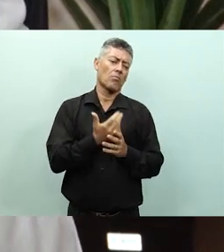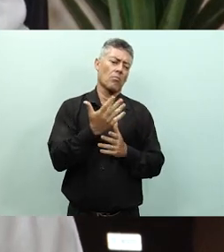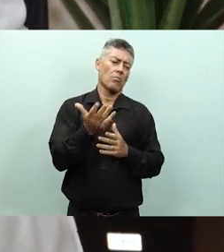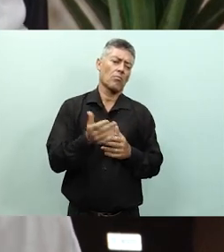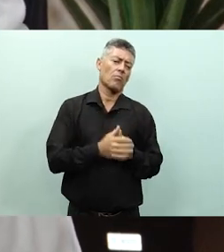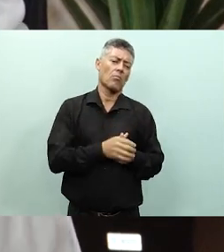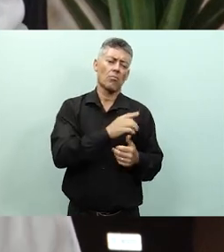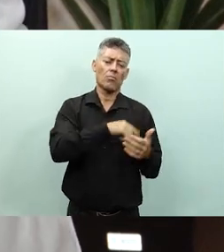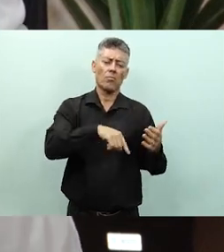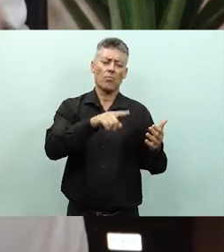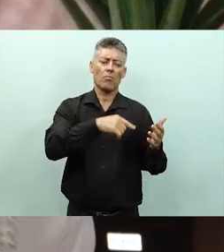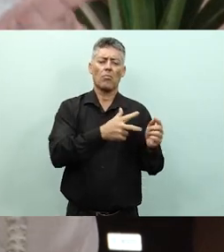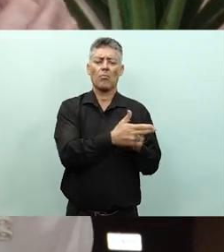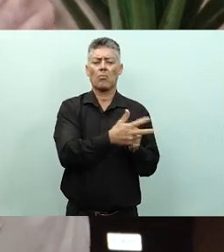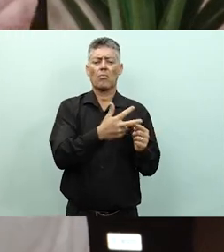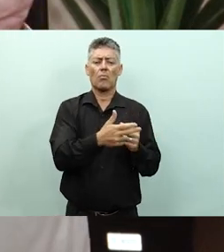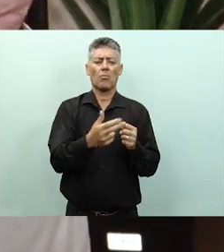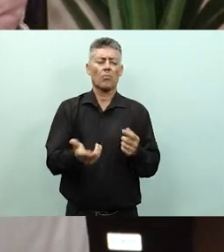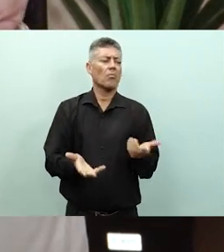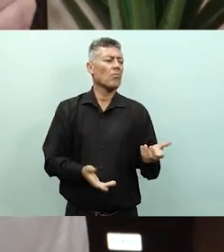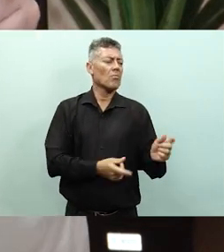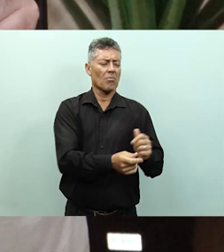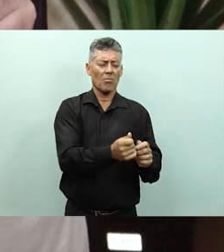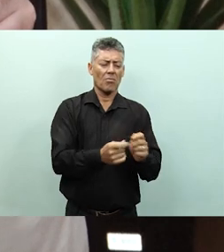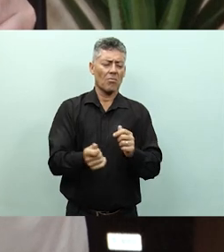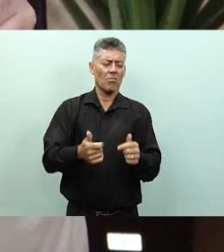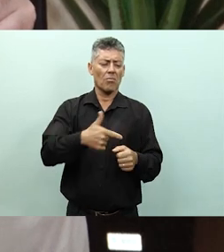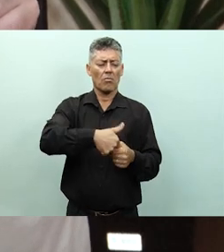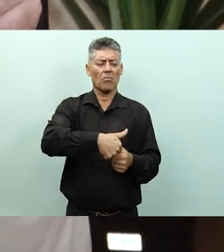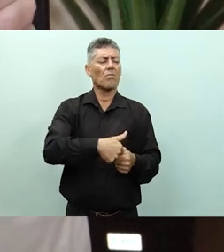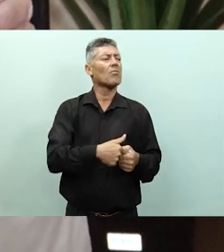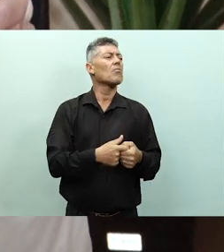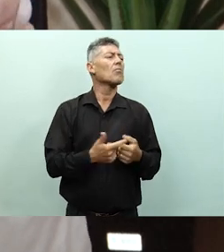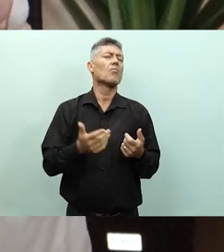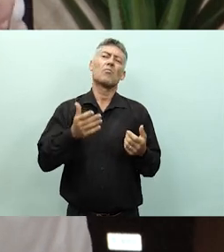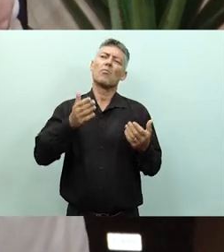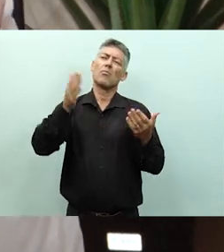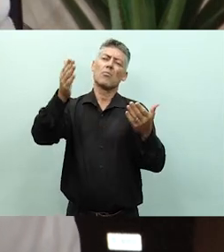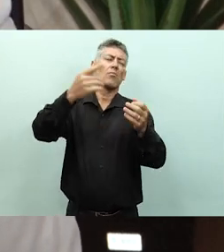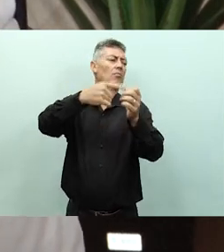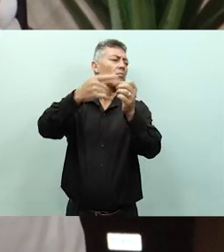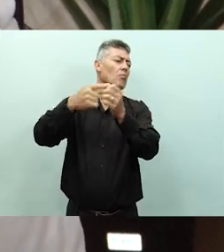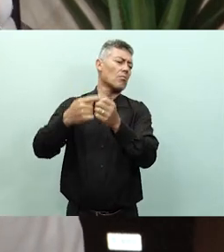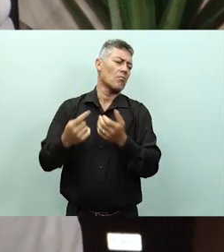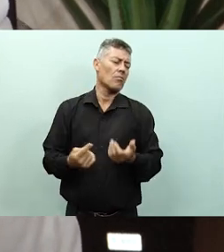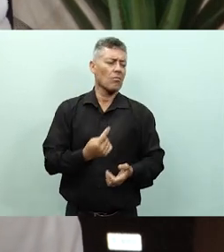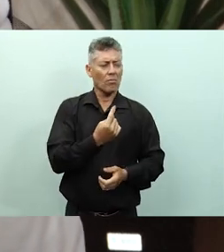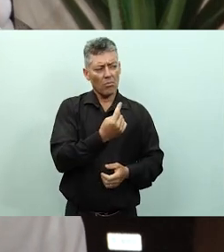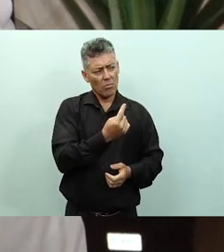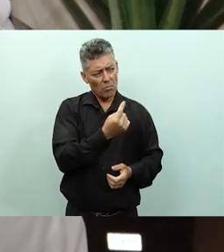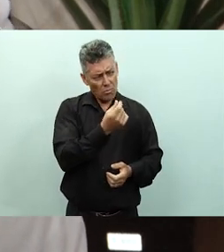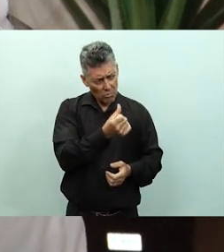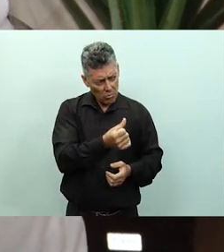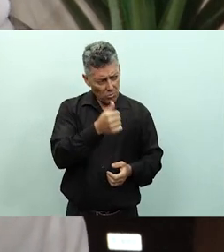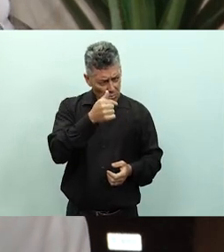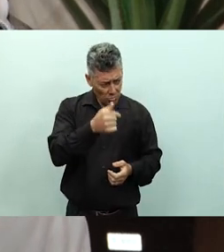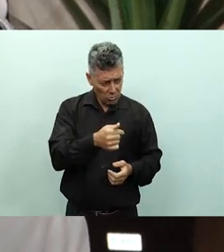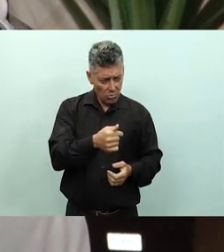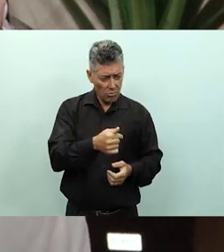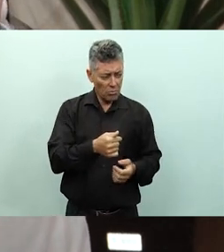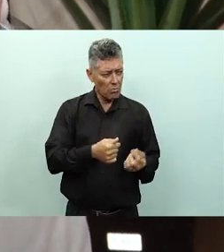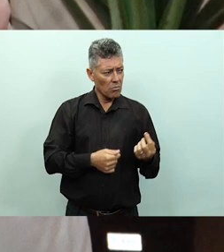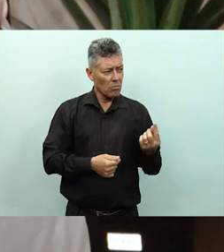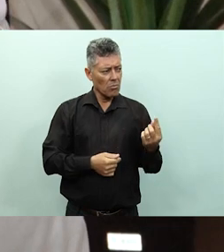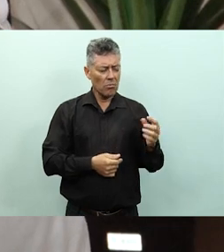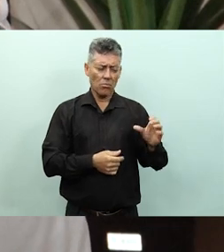se cotizava para ter o dinheiro da gasolina para ir para o interior. Nos 167 municípios, Dona Vilma tinha